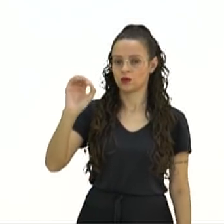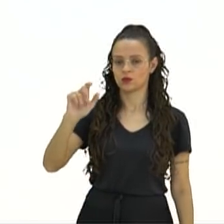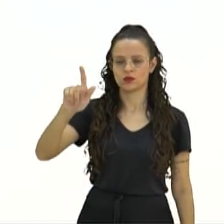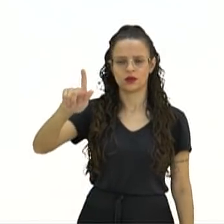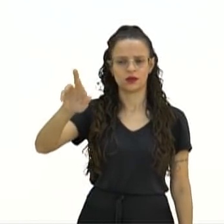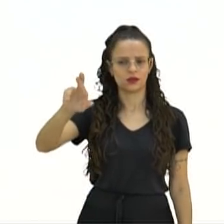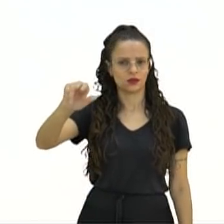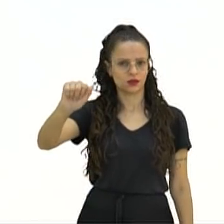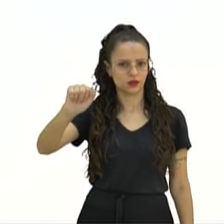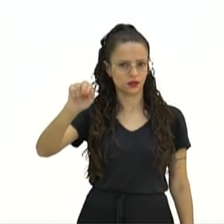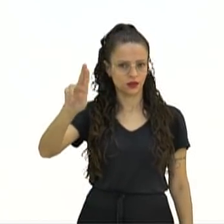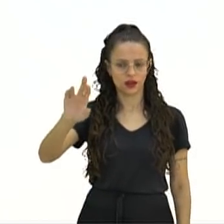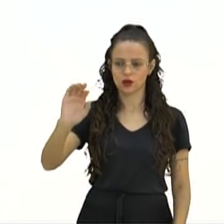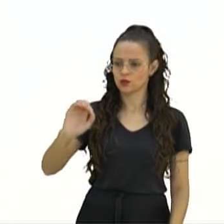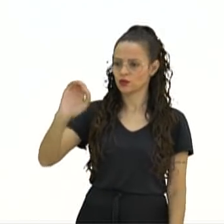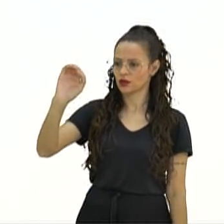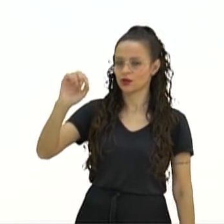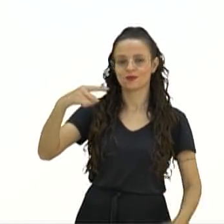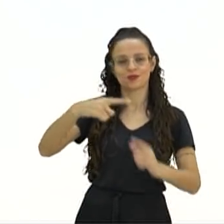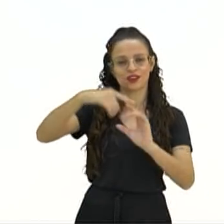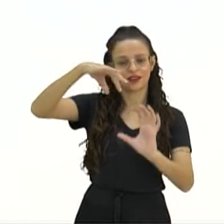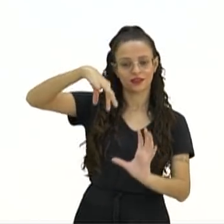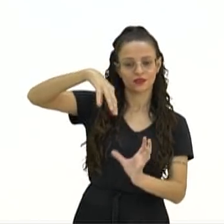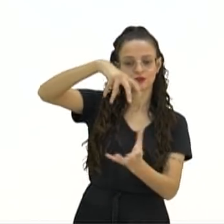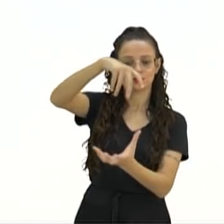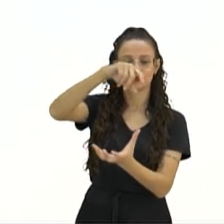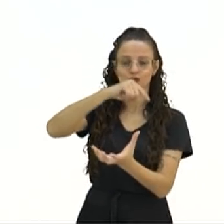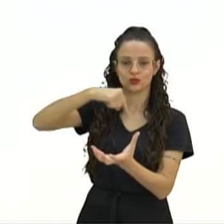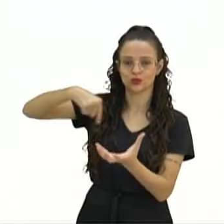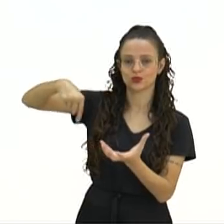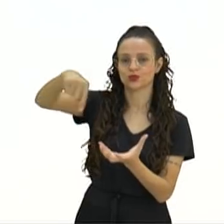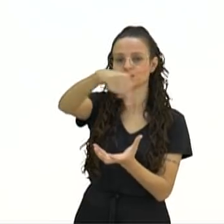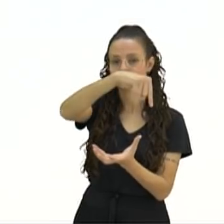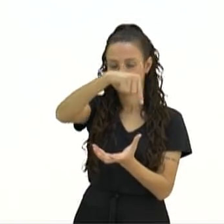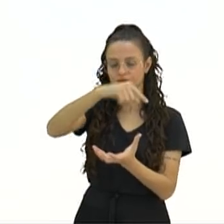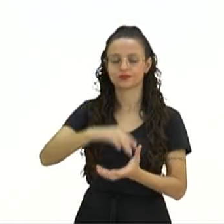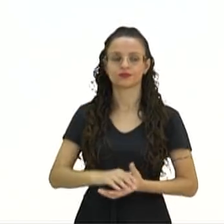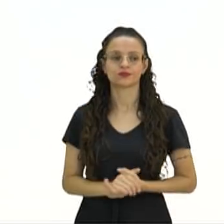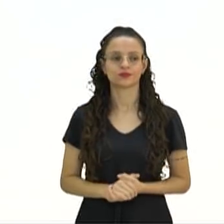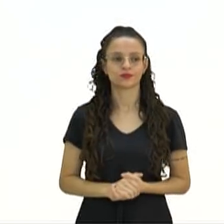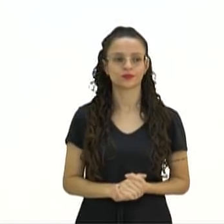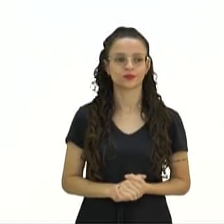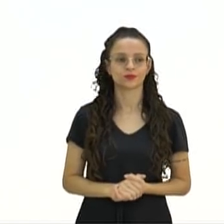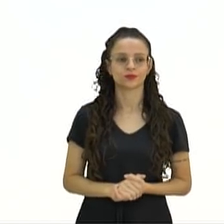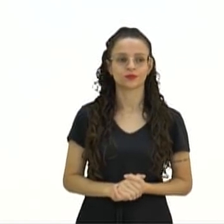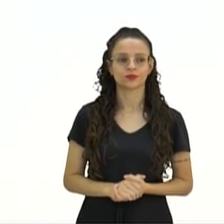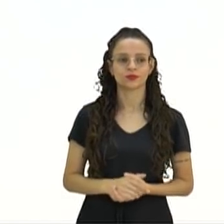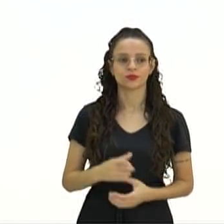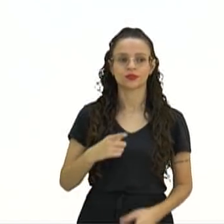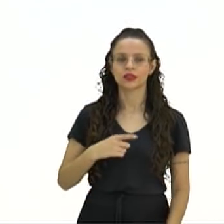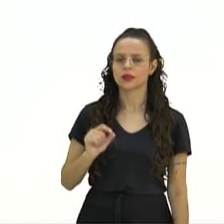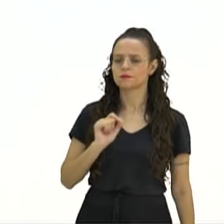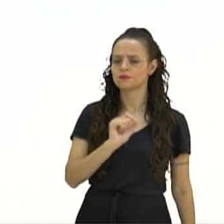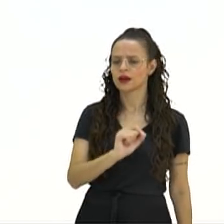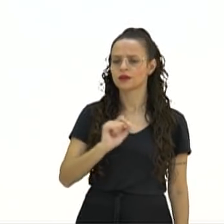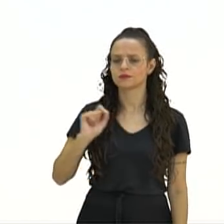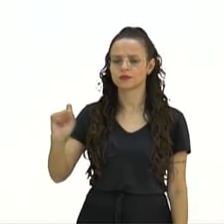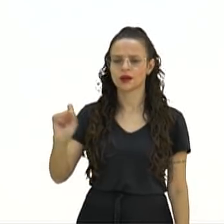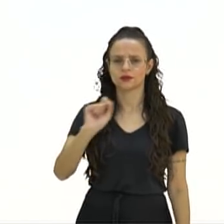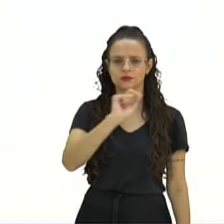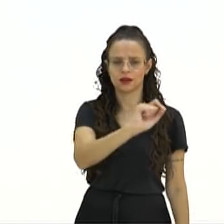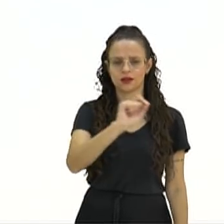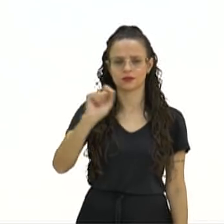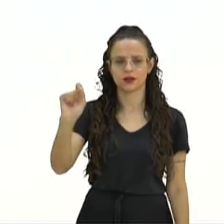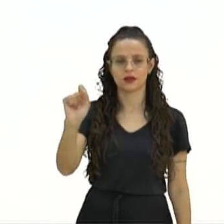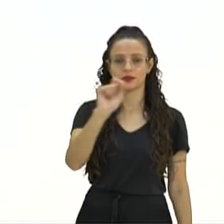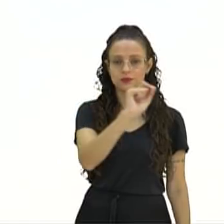graus porque é uma circunferência o nosso planeta. Então, as coordenadas geográficas sempre são ali em graus. E eu tenho pontos marcados aqui.